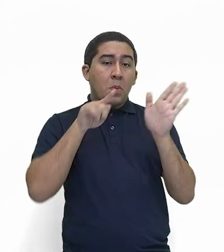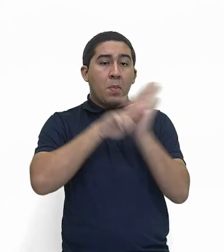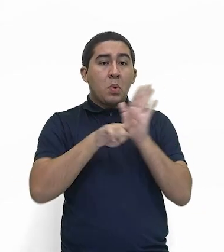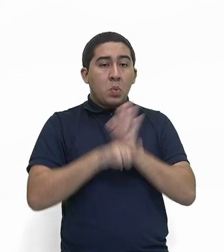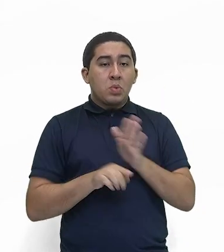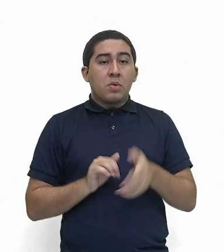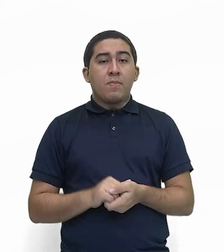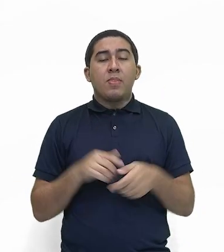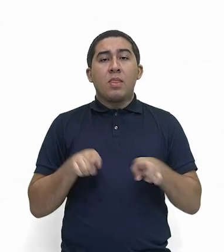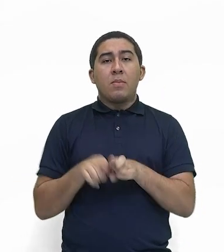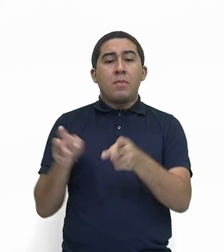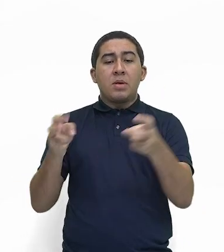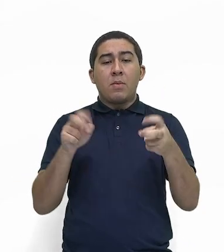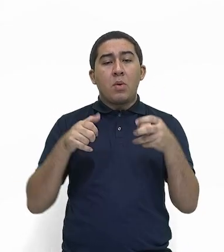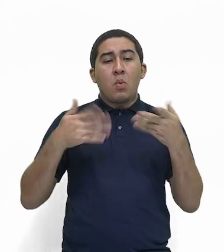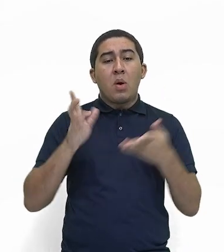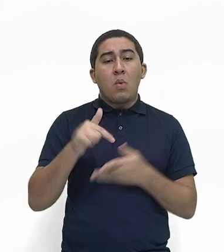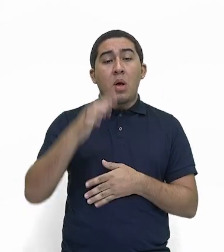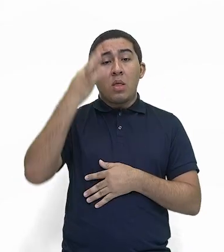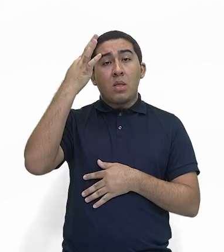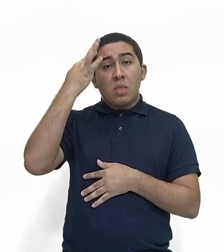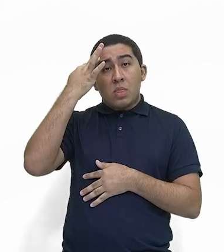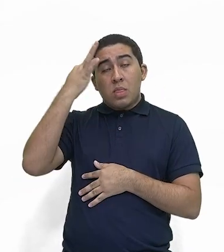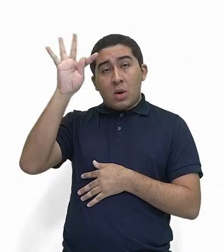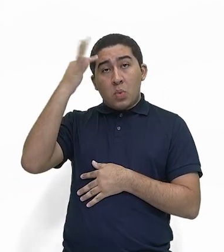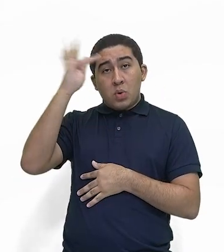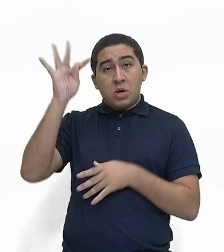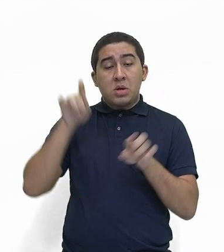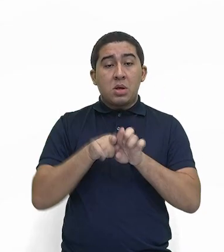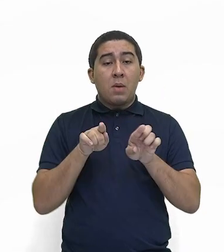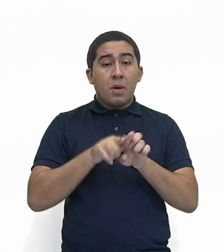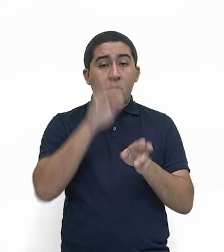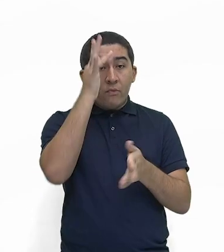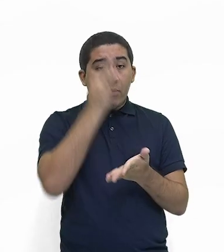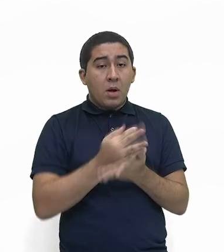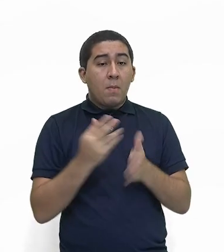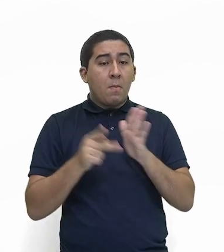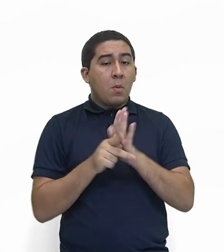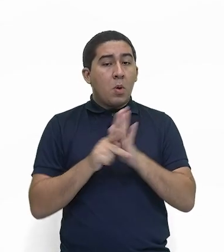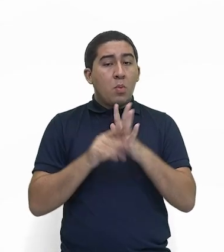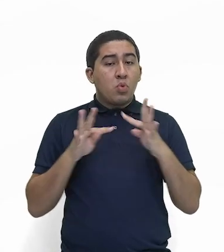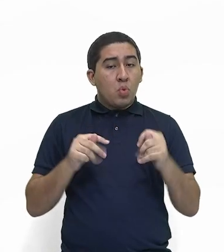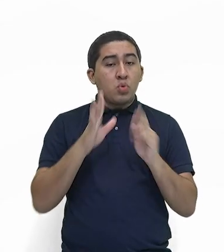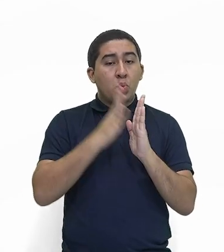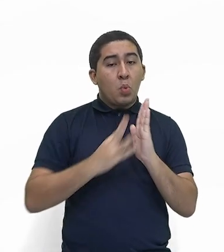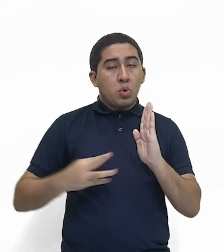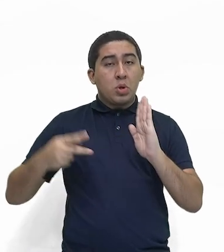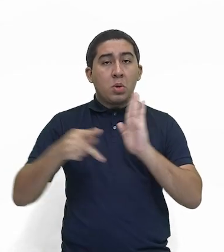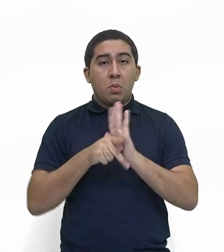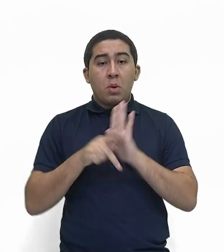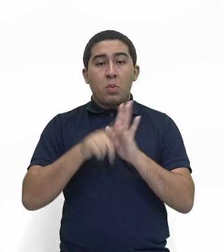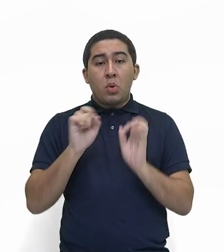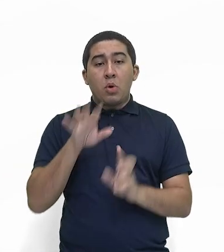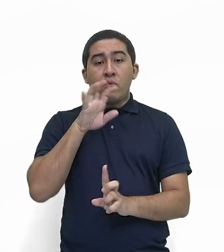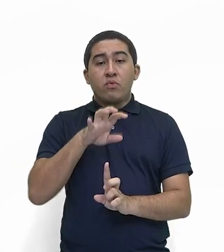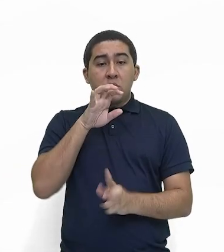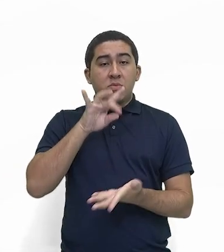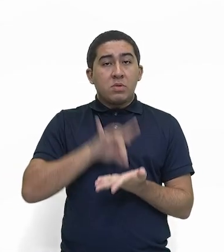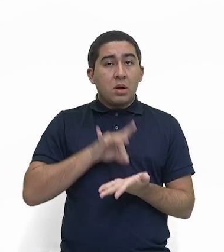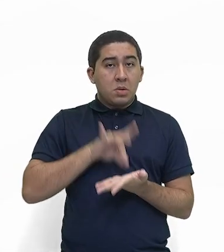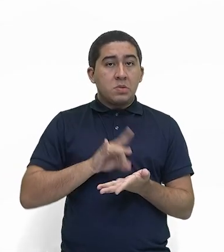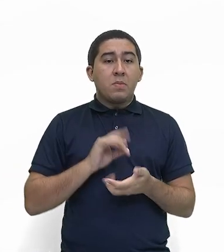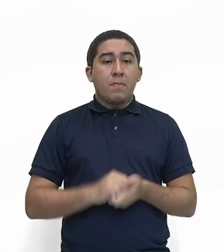quais são as teorias, né, quais são as crenças, os paradigmas, né, os modelos que estão